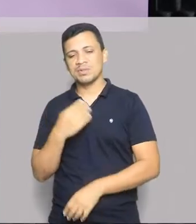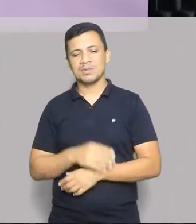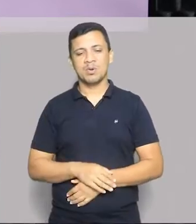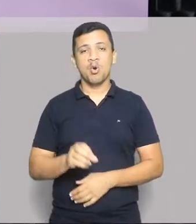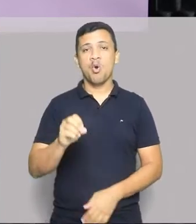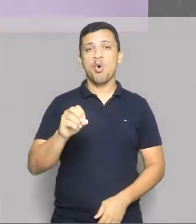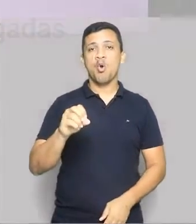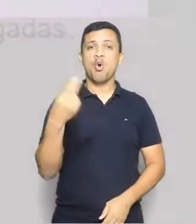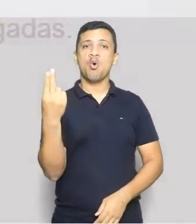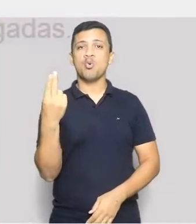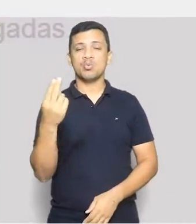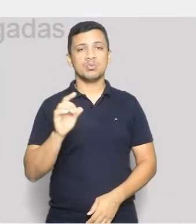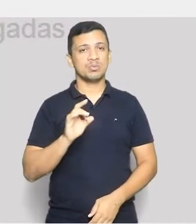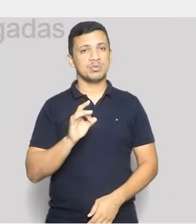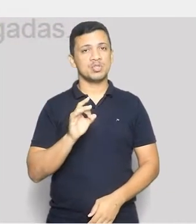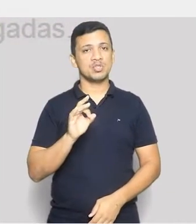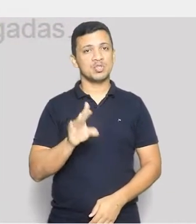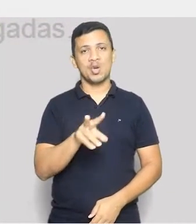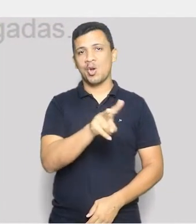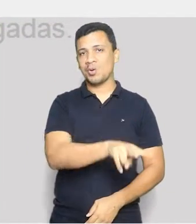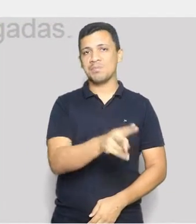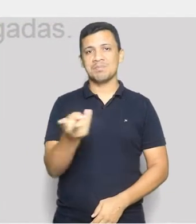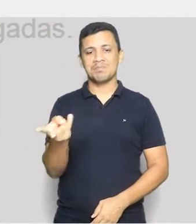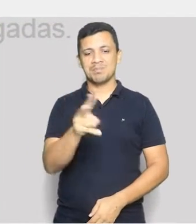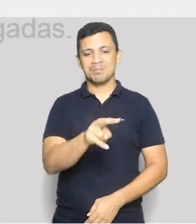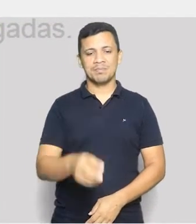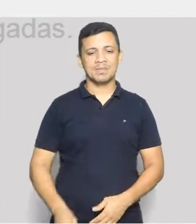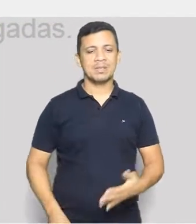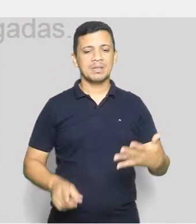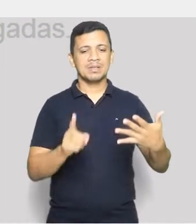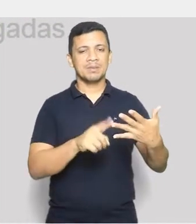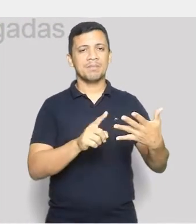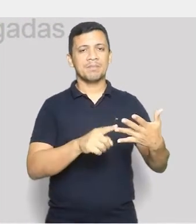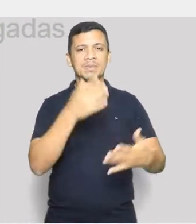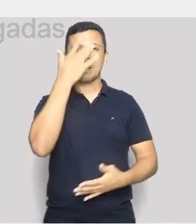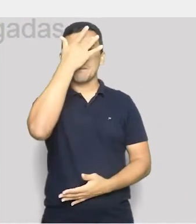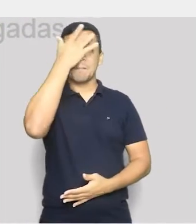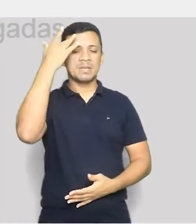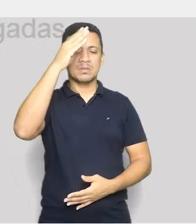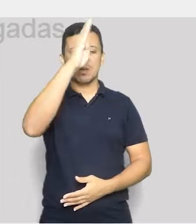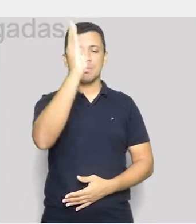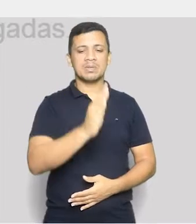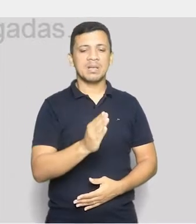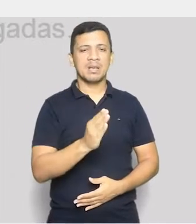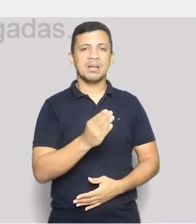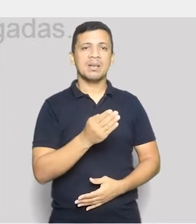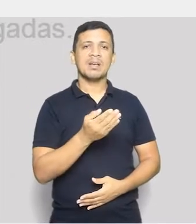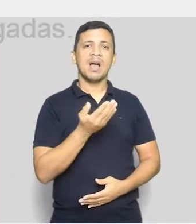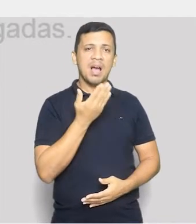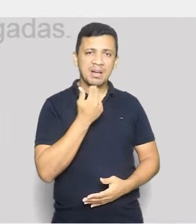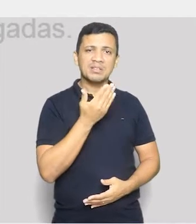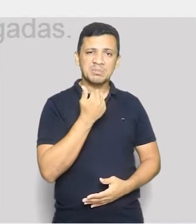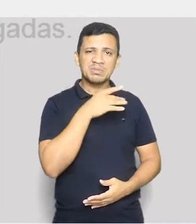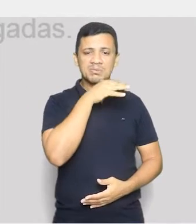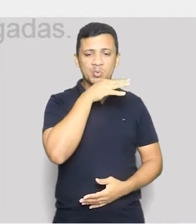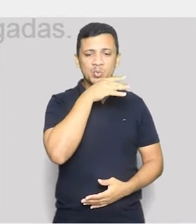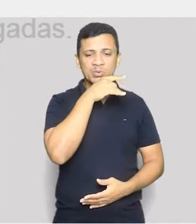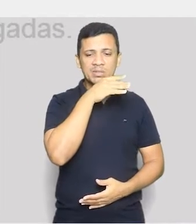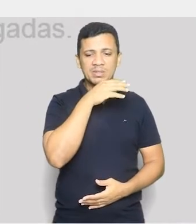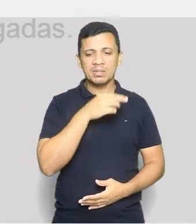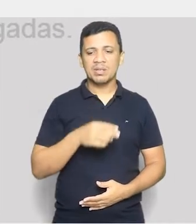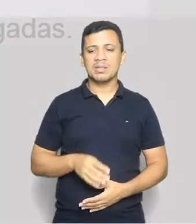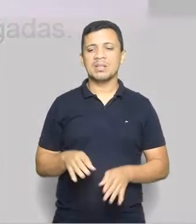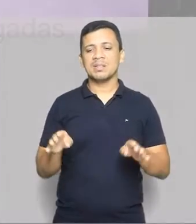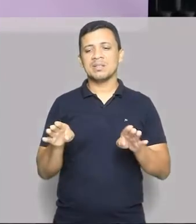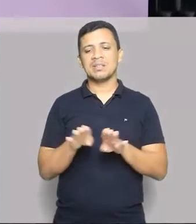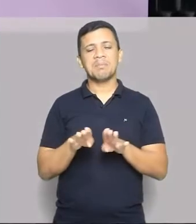pode assumir o valor alternativo, né? A letra D diz assim, os brasileiros não só se alimentam mal, como também não fazem